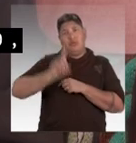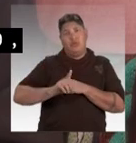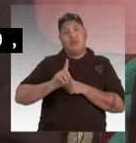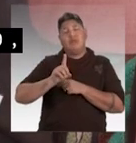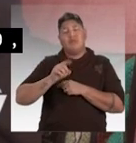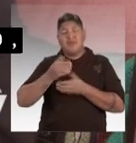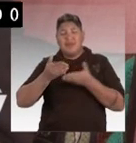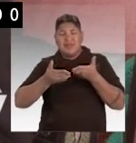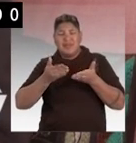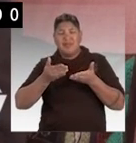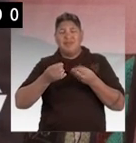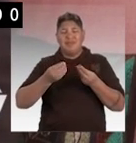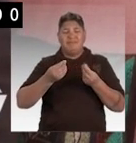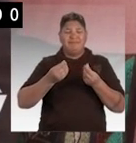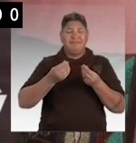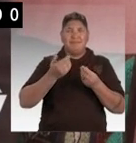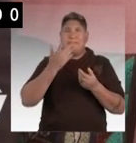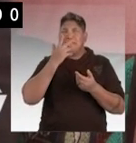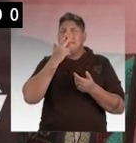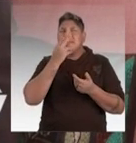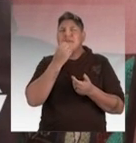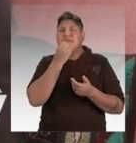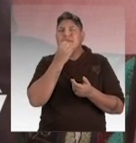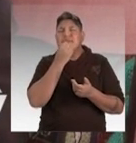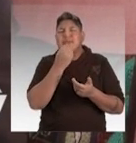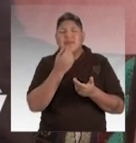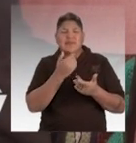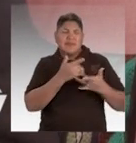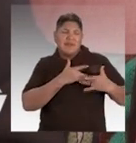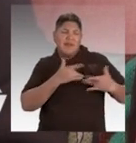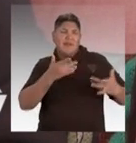direito passa a ser tratado indevidamente como privilégio.